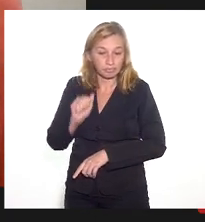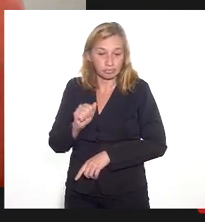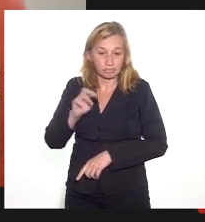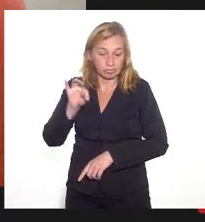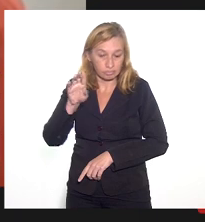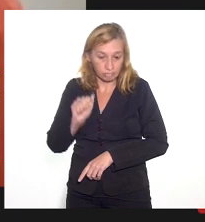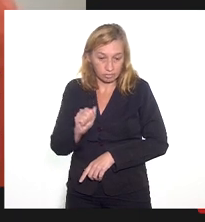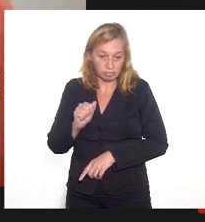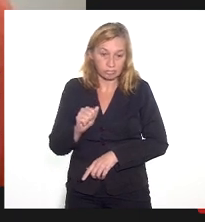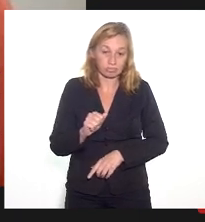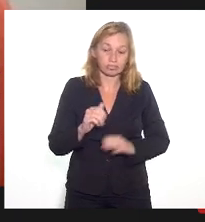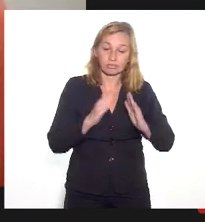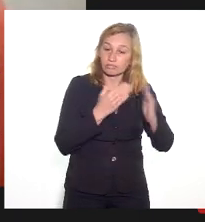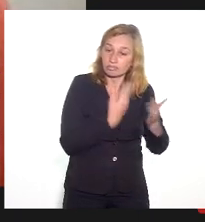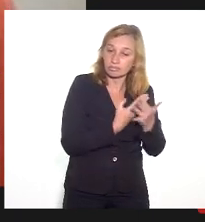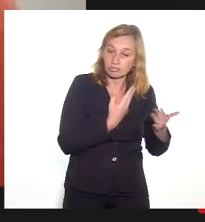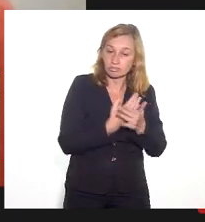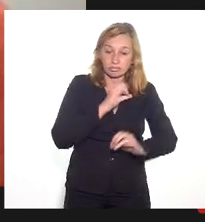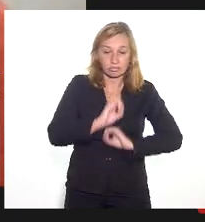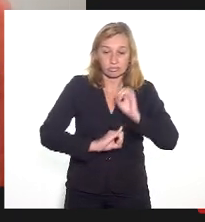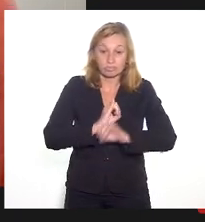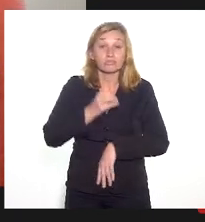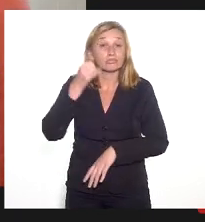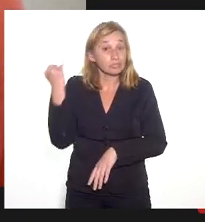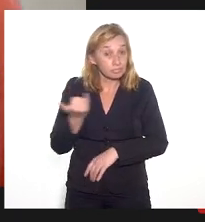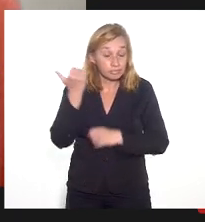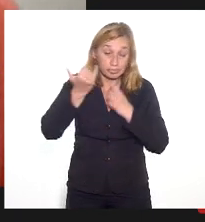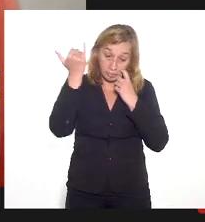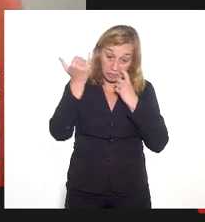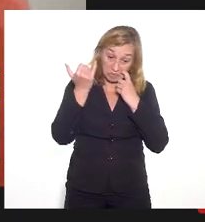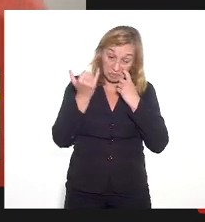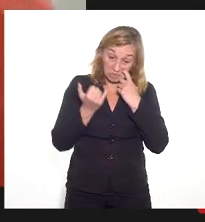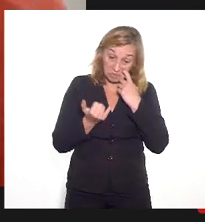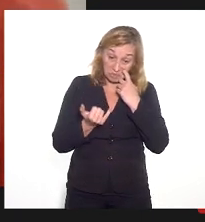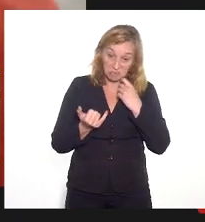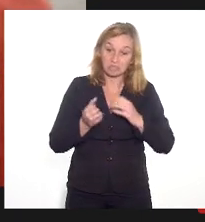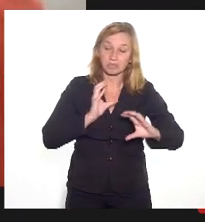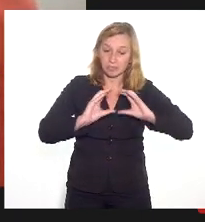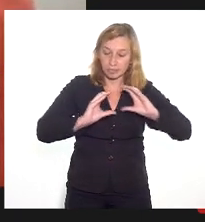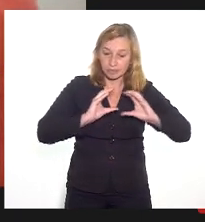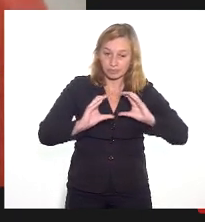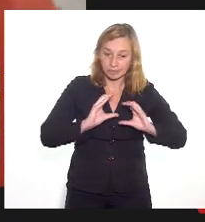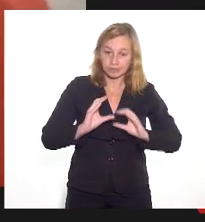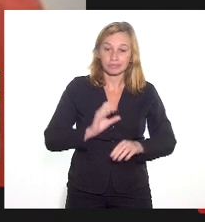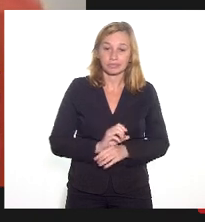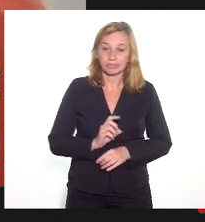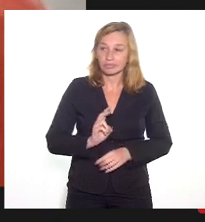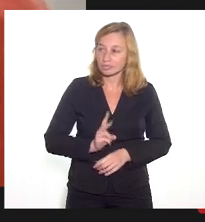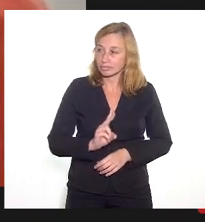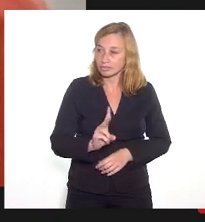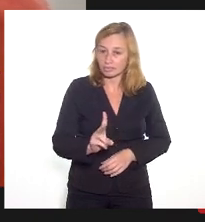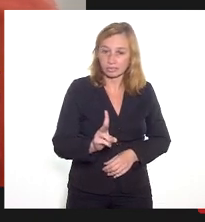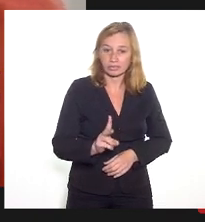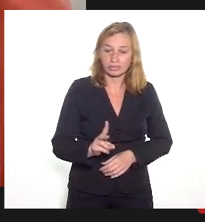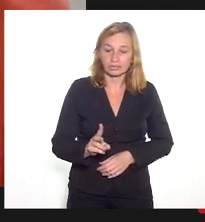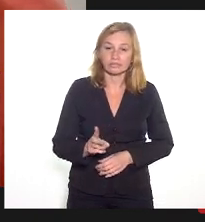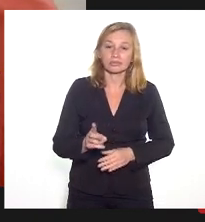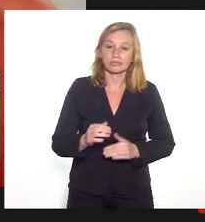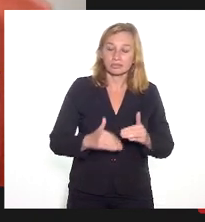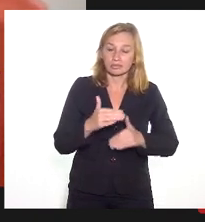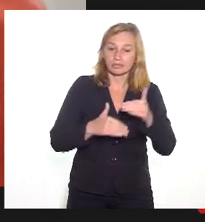algo que é central e importante, fundamental. Afinal de contas, a comunicação ela deve estar presente no